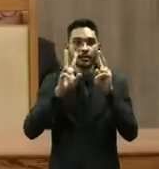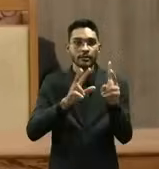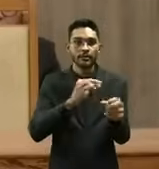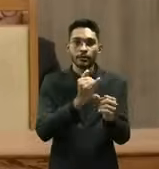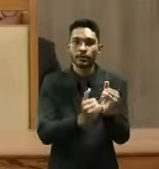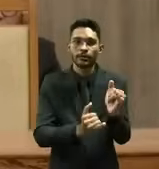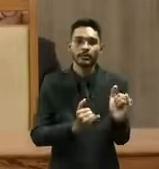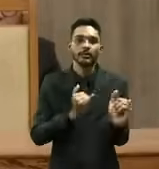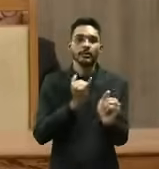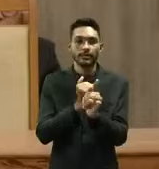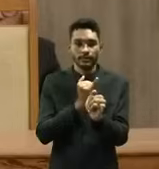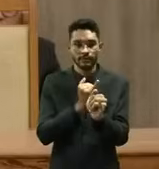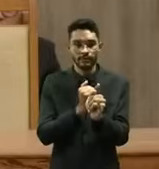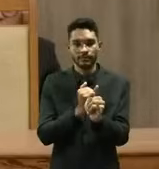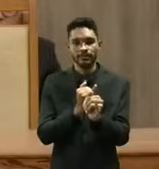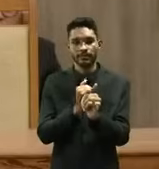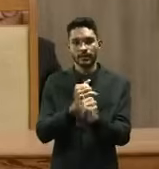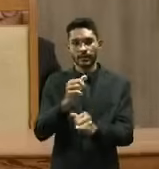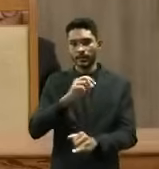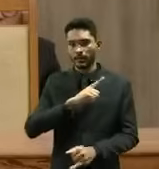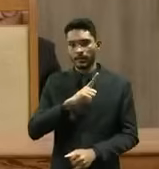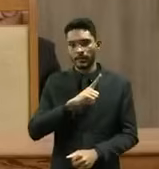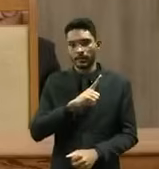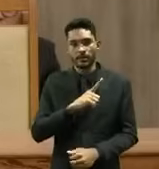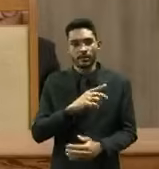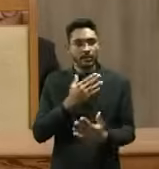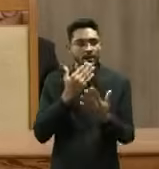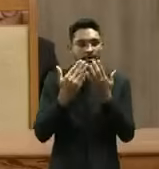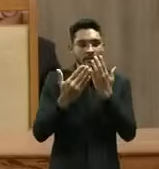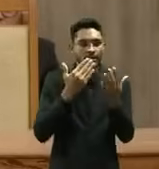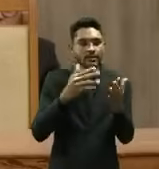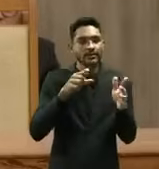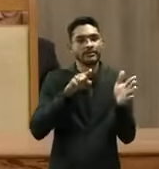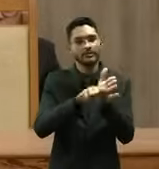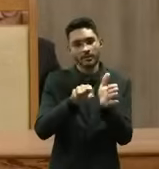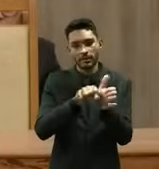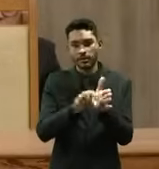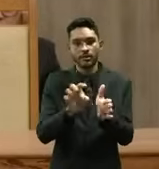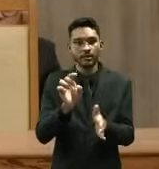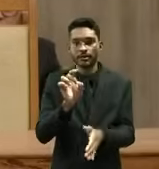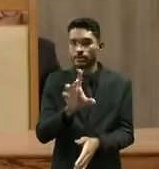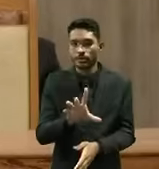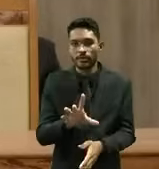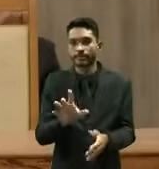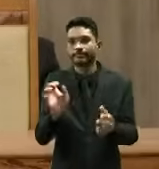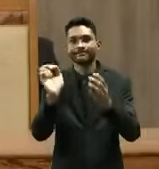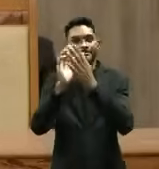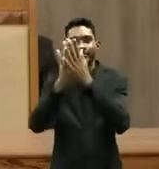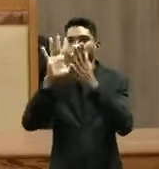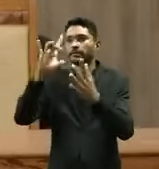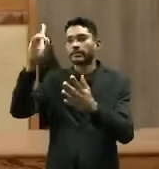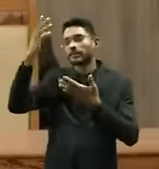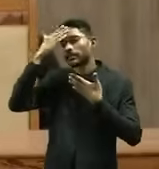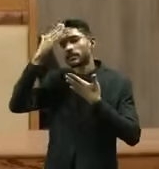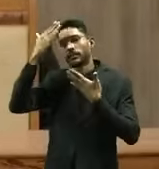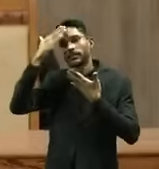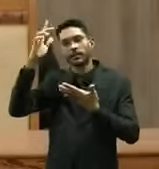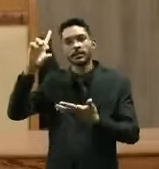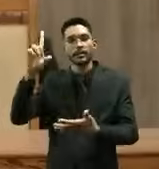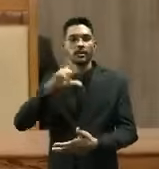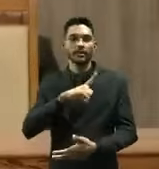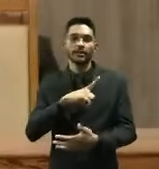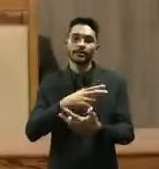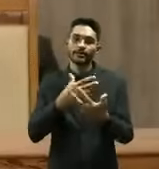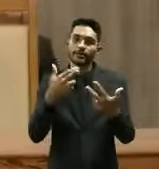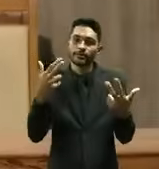internet e tem coisa que não é para debater Tem coisa que é para glorificar Tem coisa que eu não vou entender que só quando